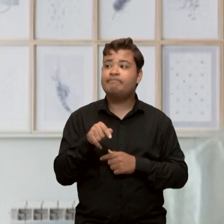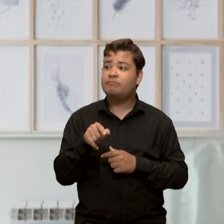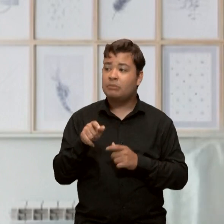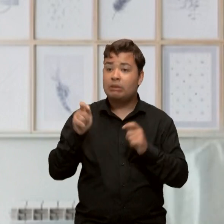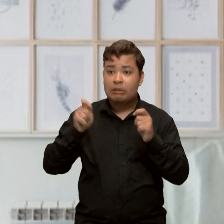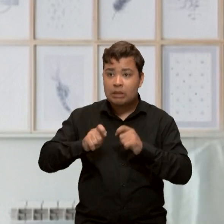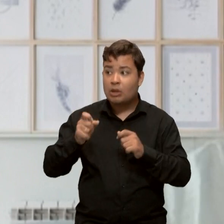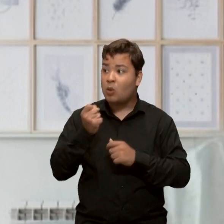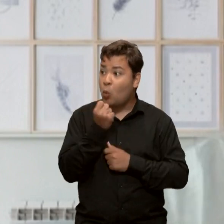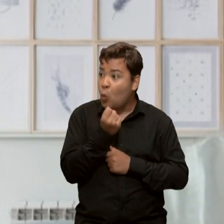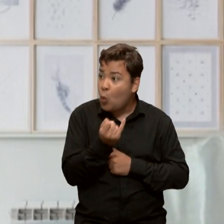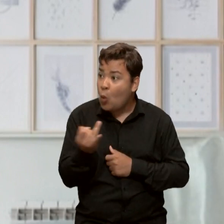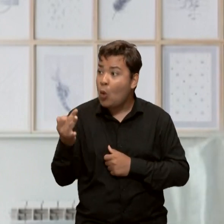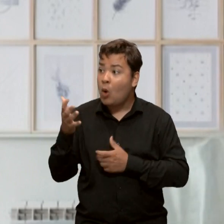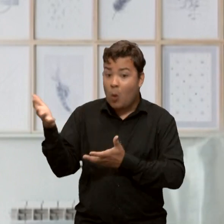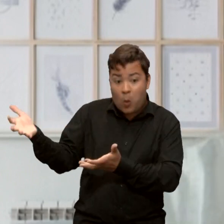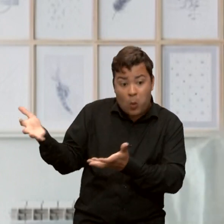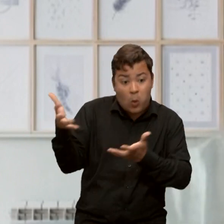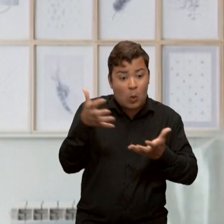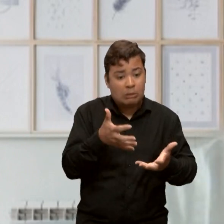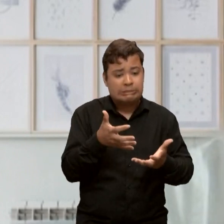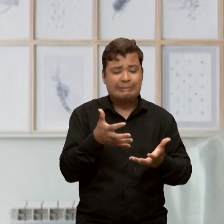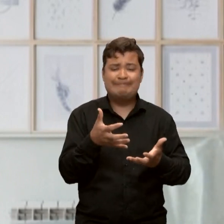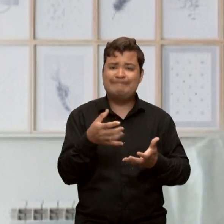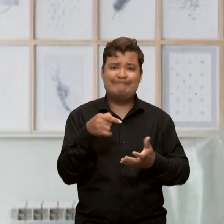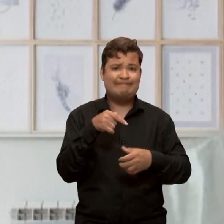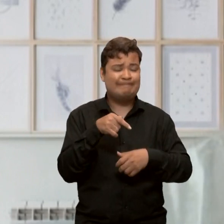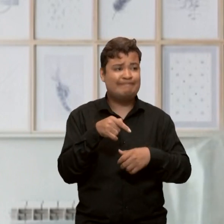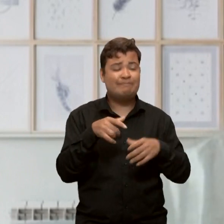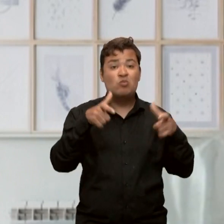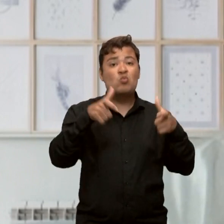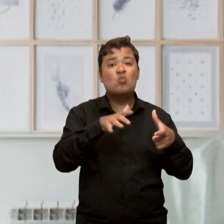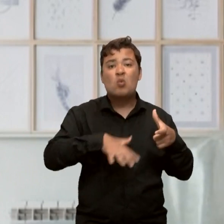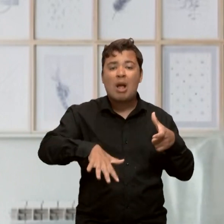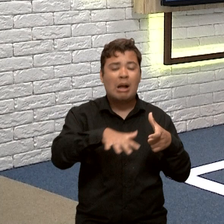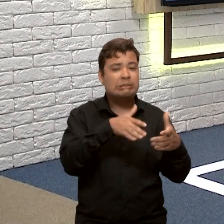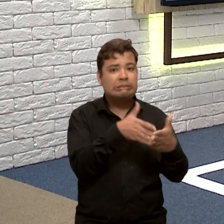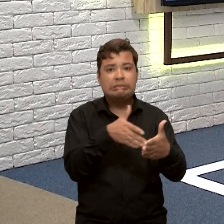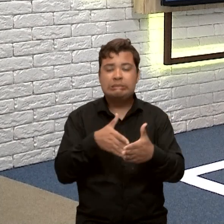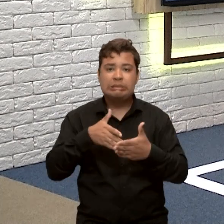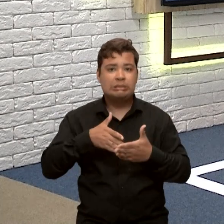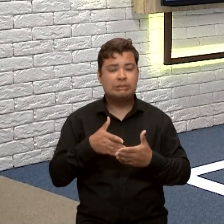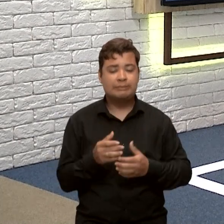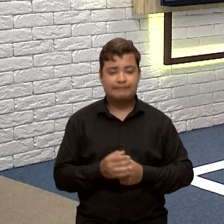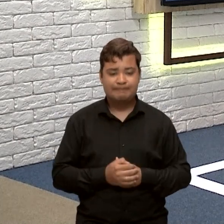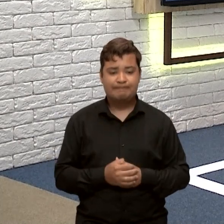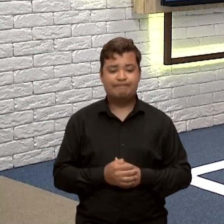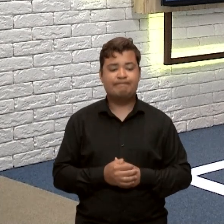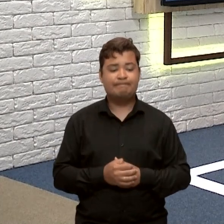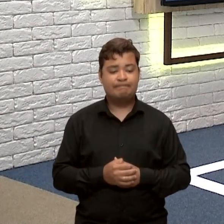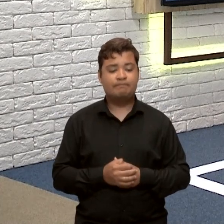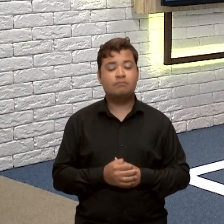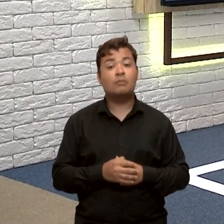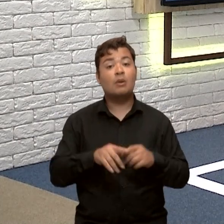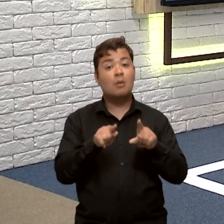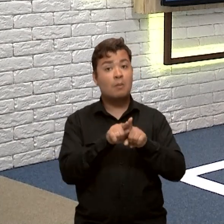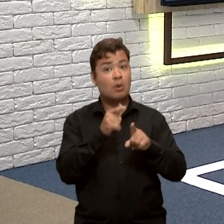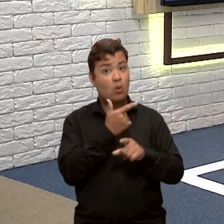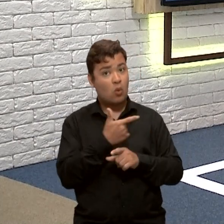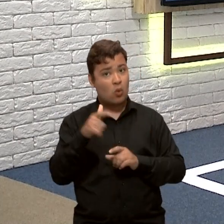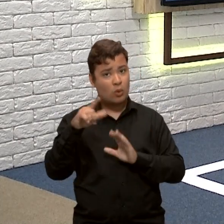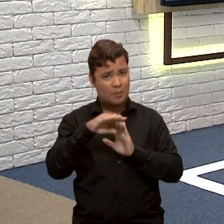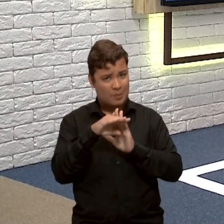atender o número tão expressivo de estudantes que temos no campo. Uhum. E além desse programa, tem um outro também que é